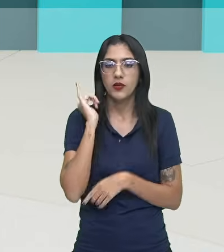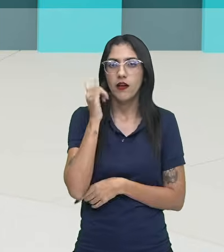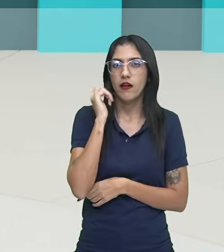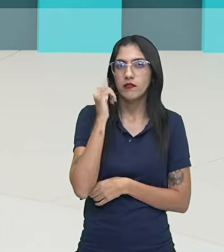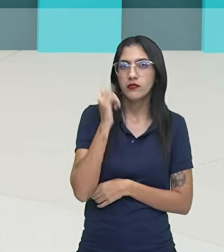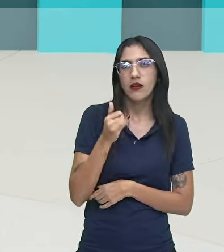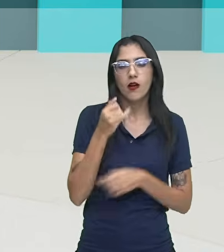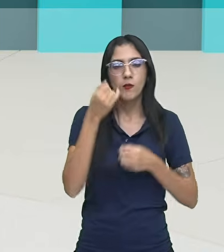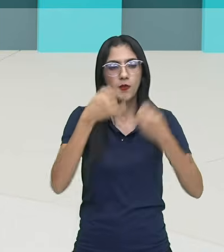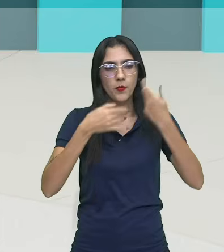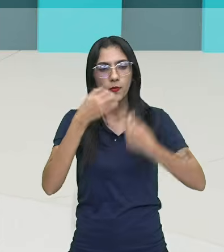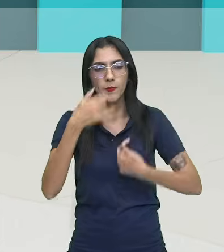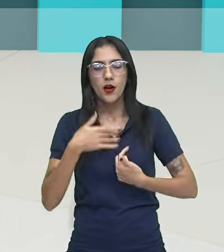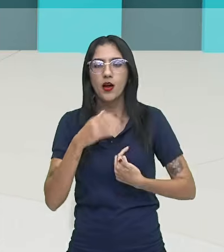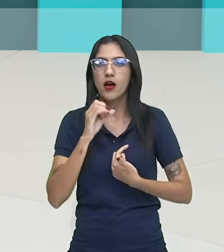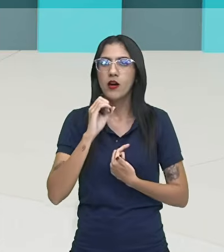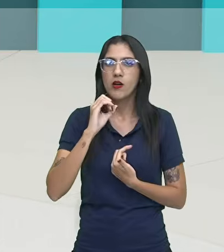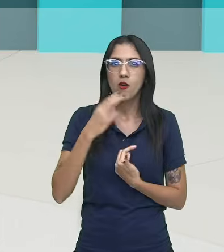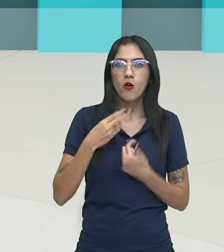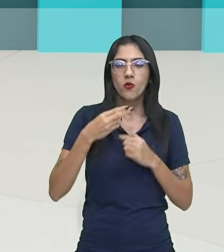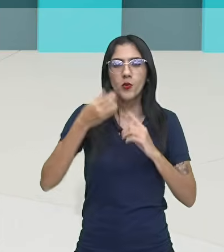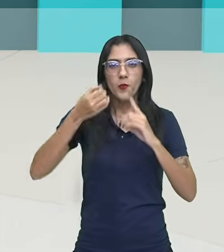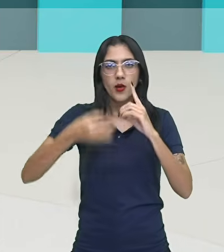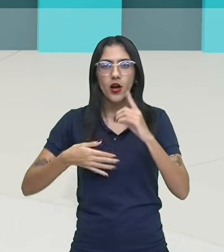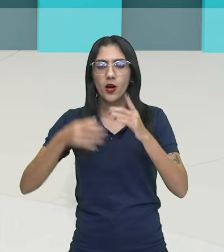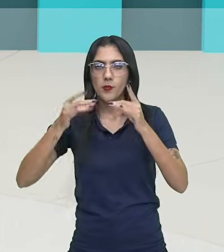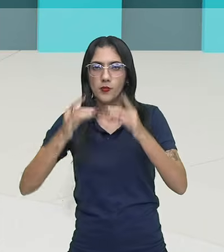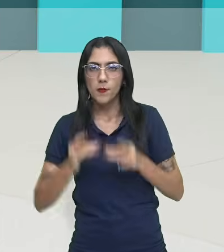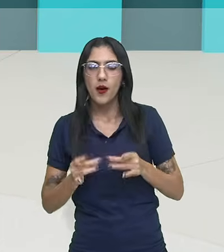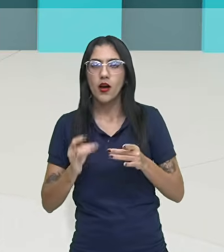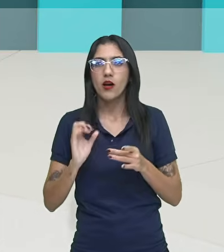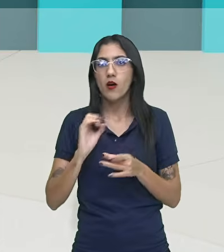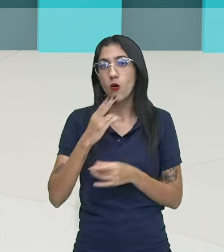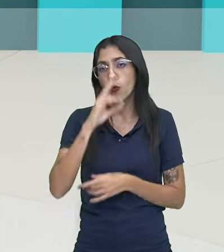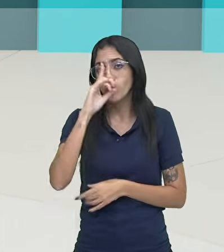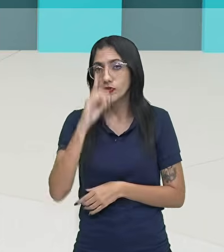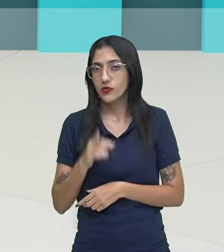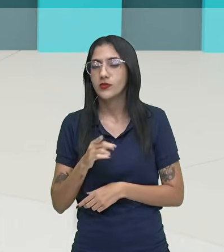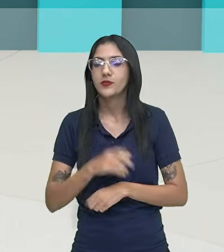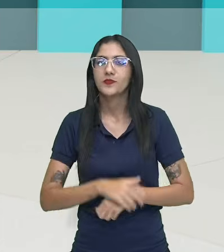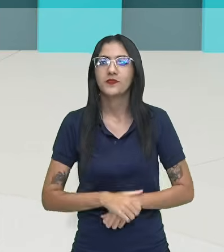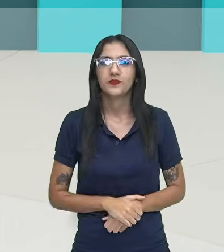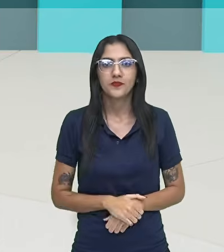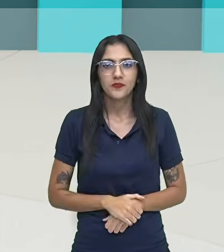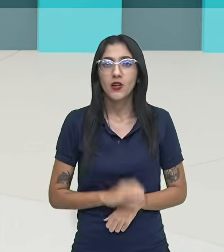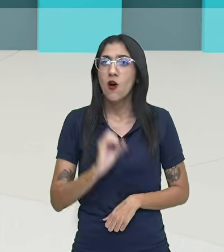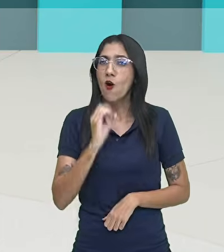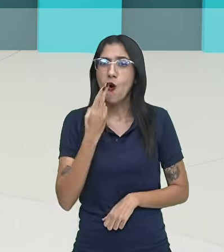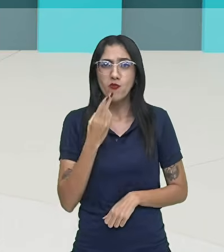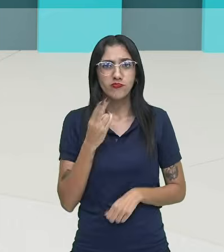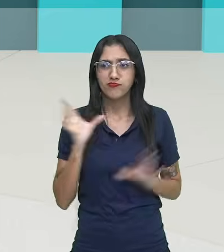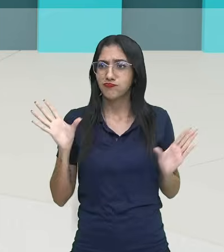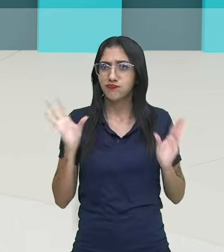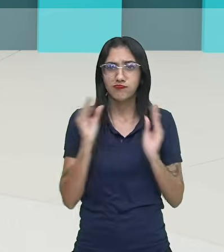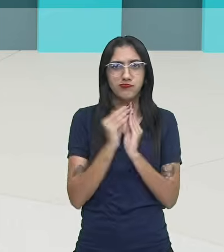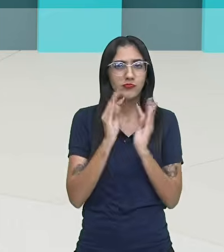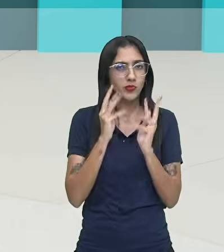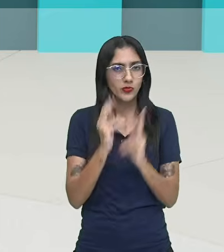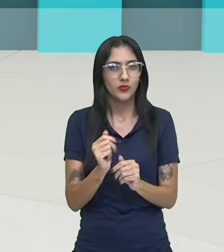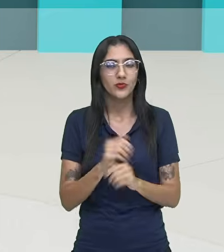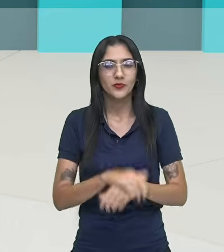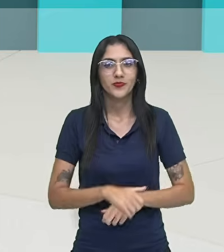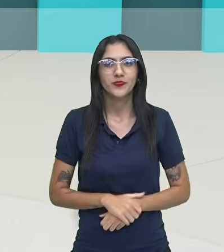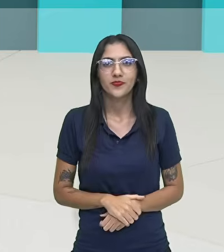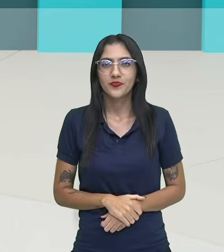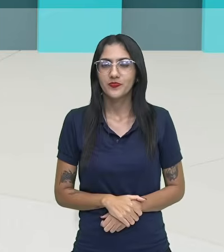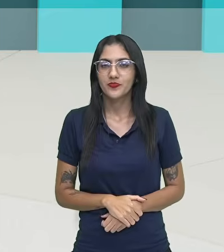ou uma descrição, ou uma dissertação, ou uma exposição, ou uma injunção. Tá bom? Ou todo mundo junto. Acompanhe